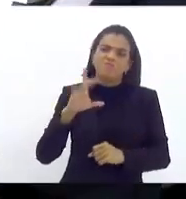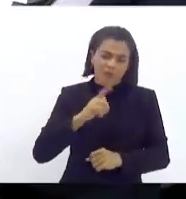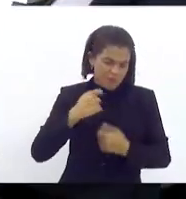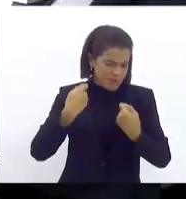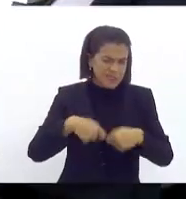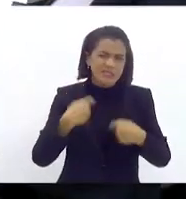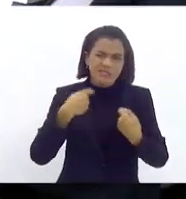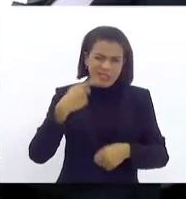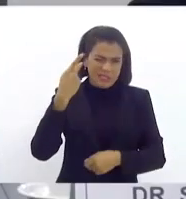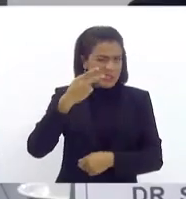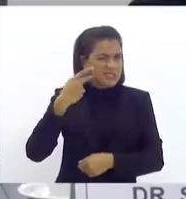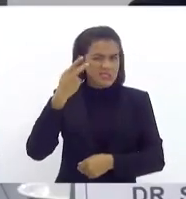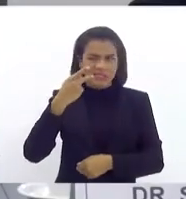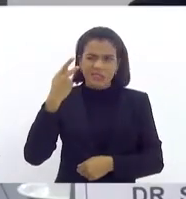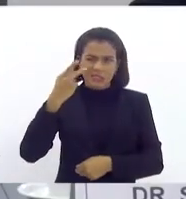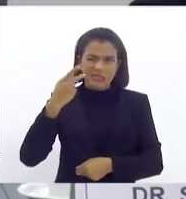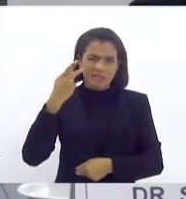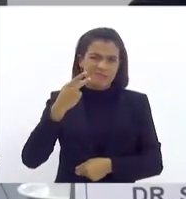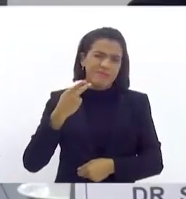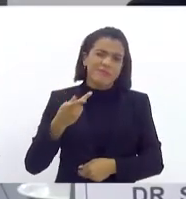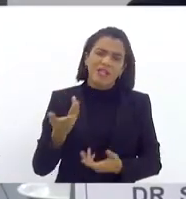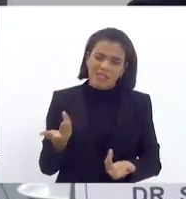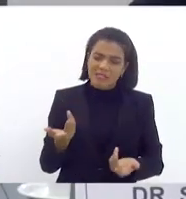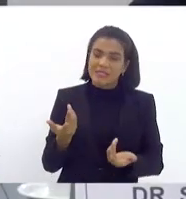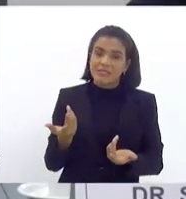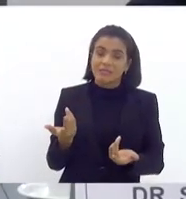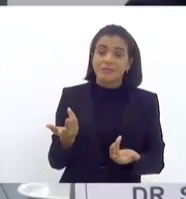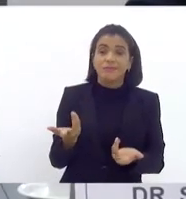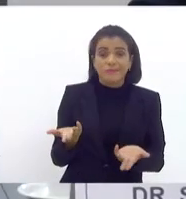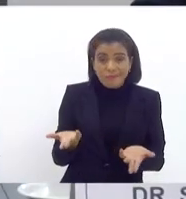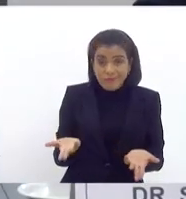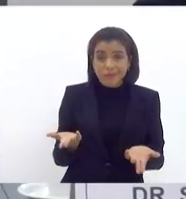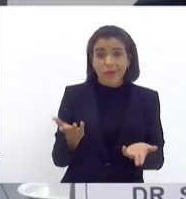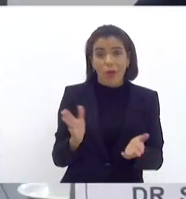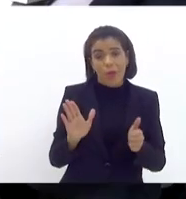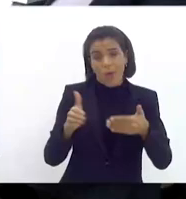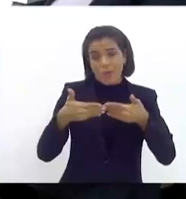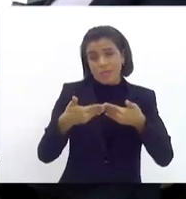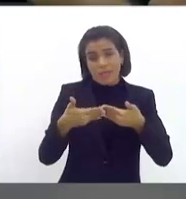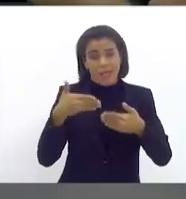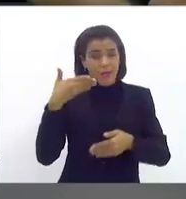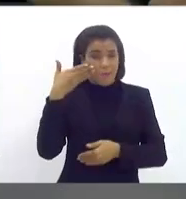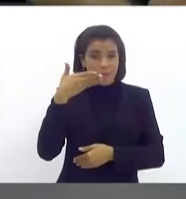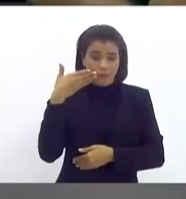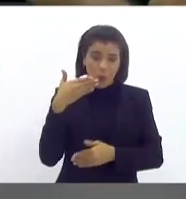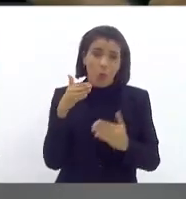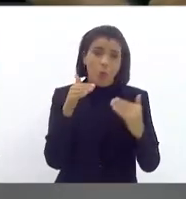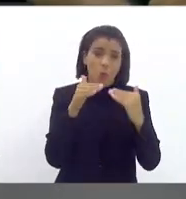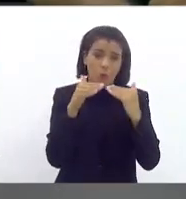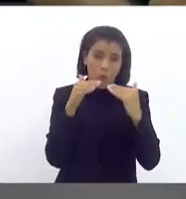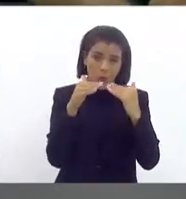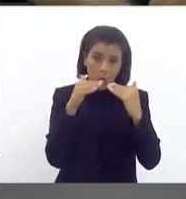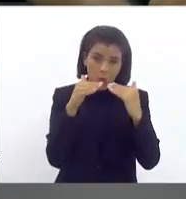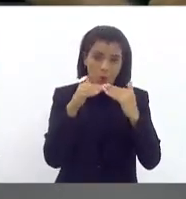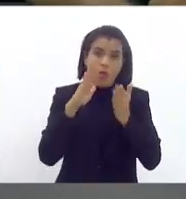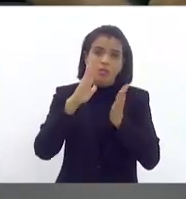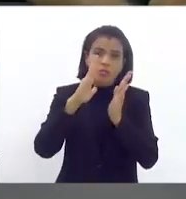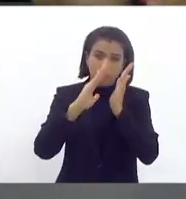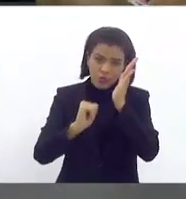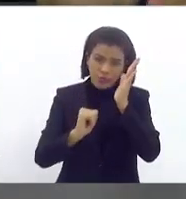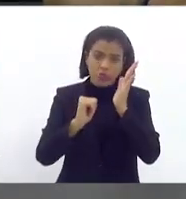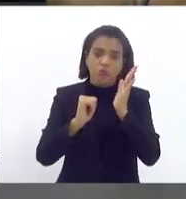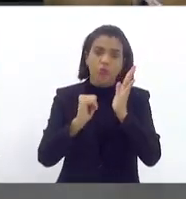Qual resíduo vai ter? Não, é mérito. É temática. Então, encerro por aqui dizendo que eu concordo em excluir o